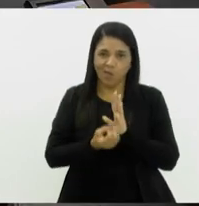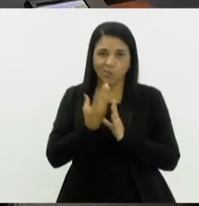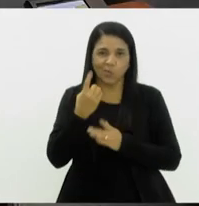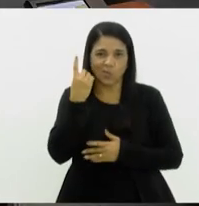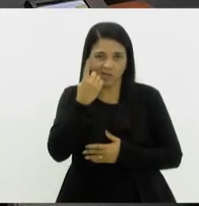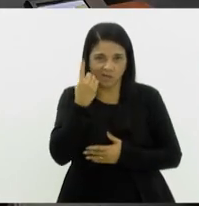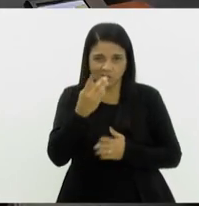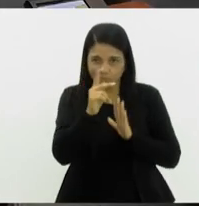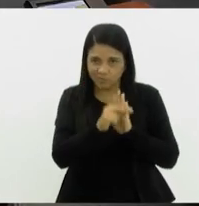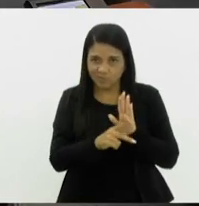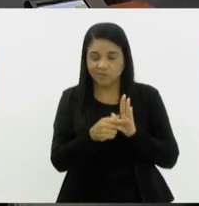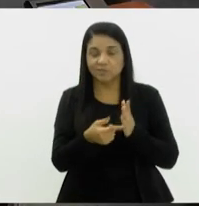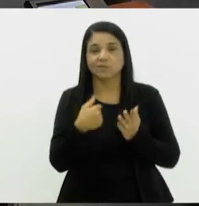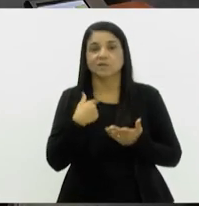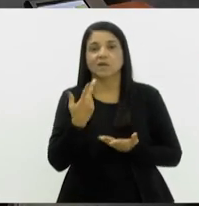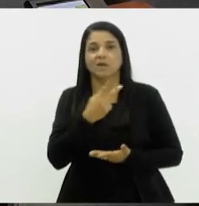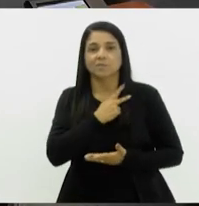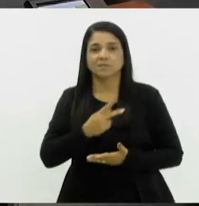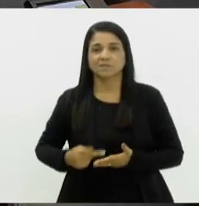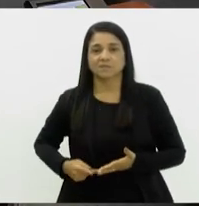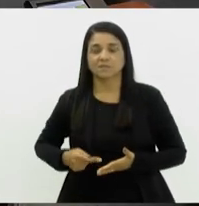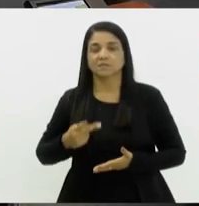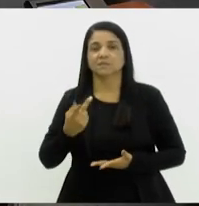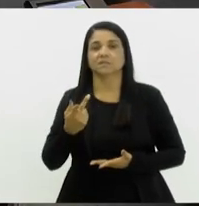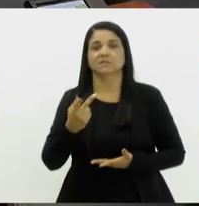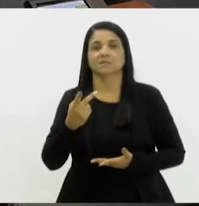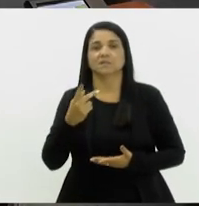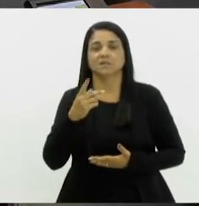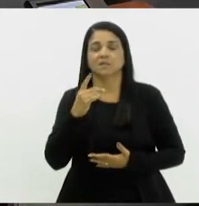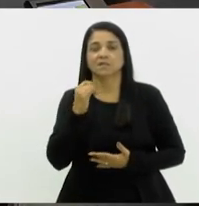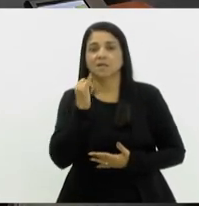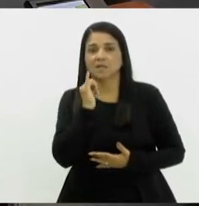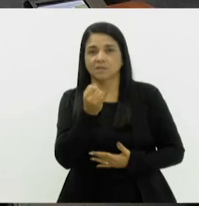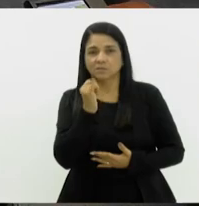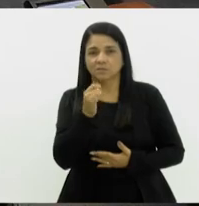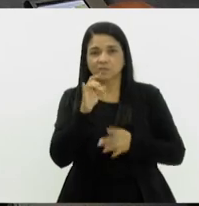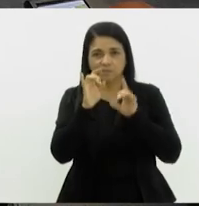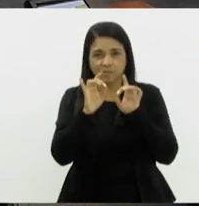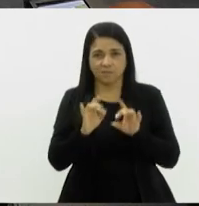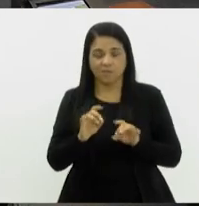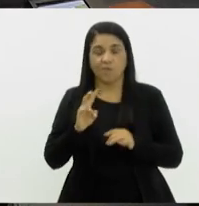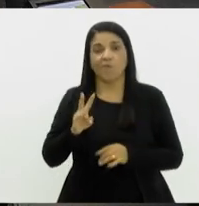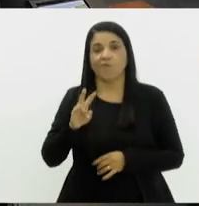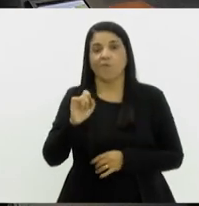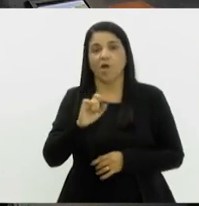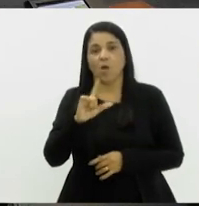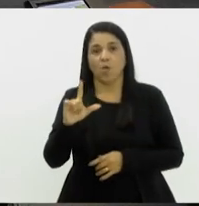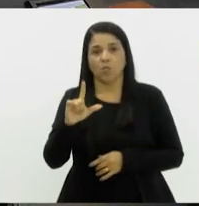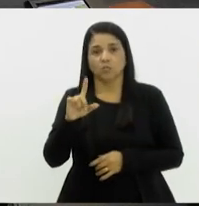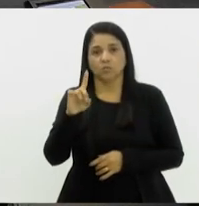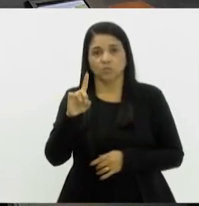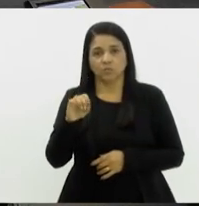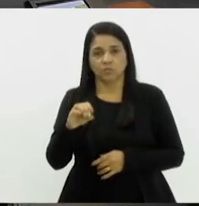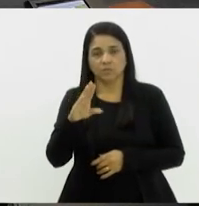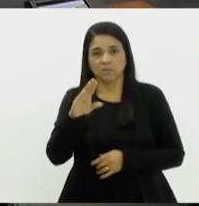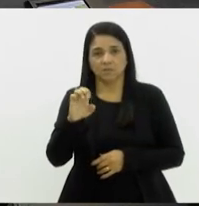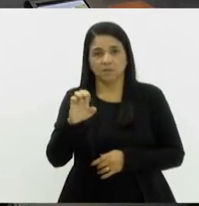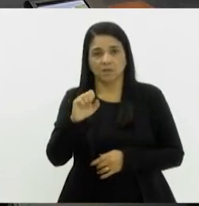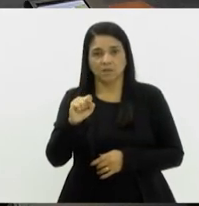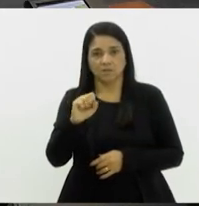A presidência designa a relatoria especial, deputado Valdo Ceasa.